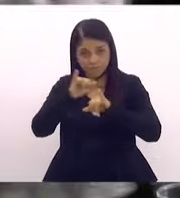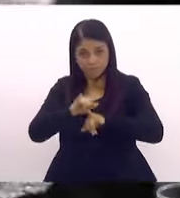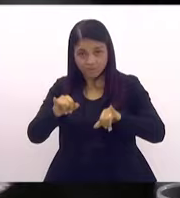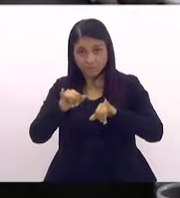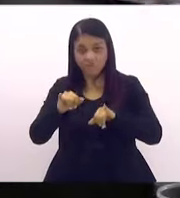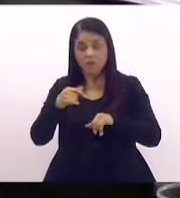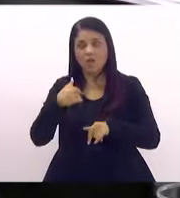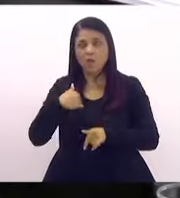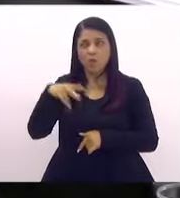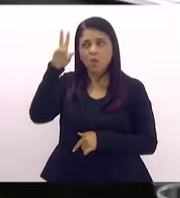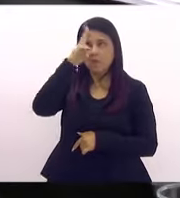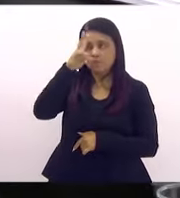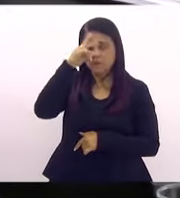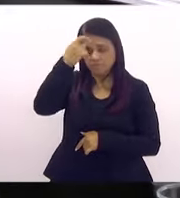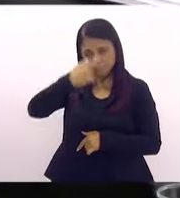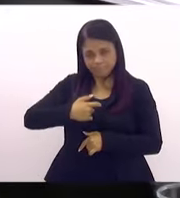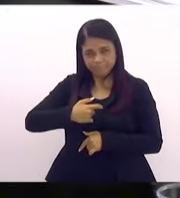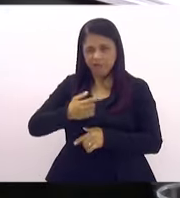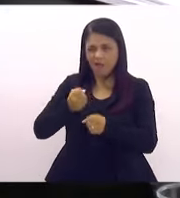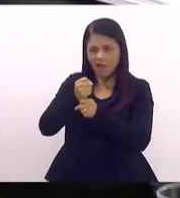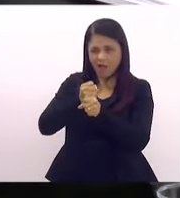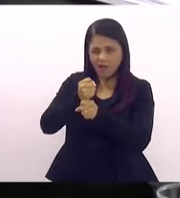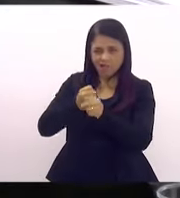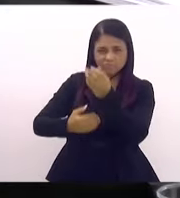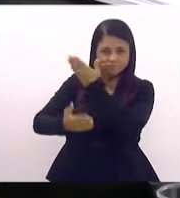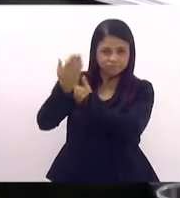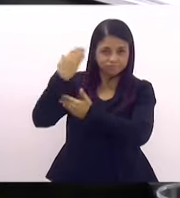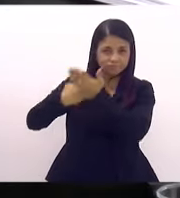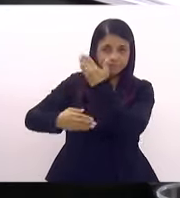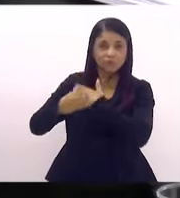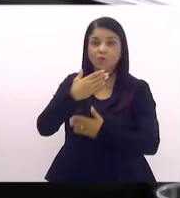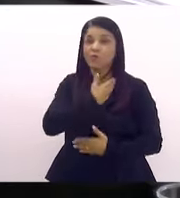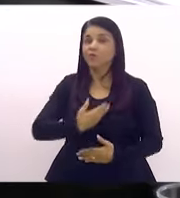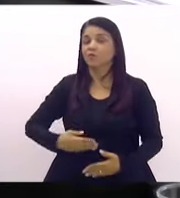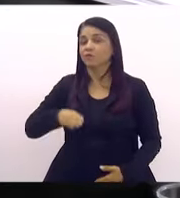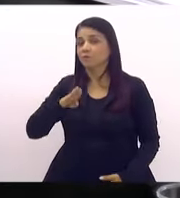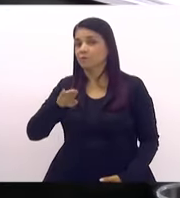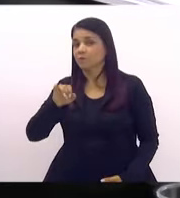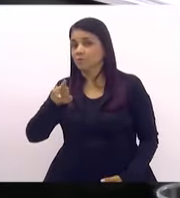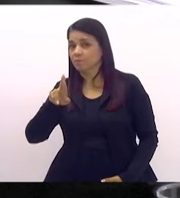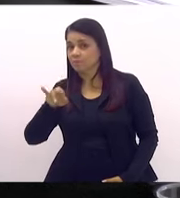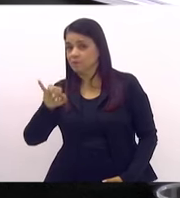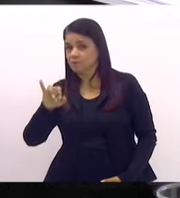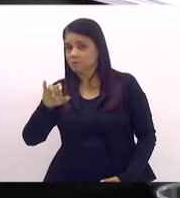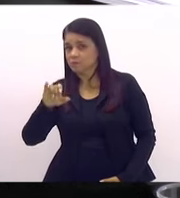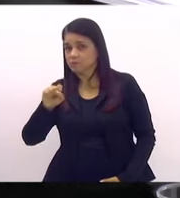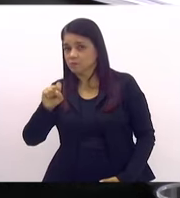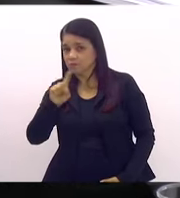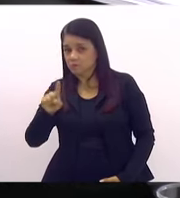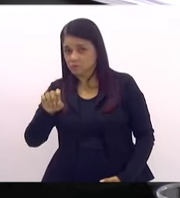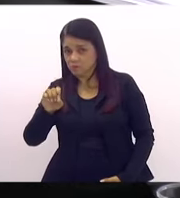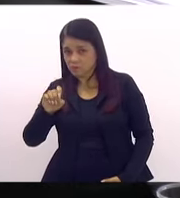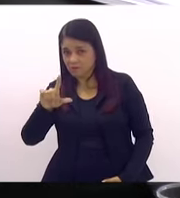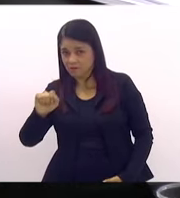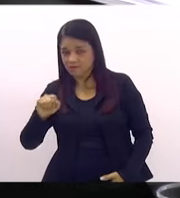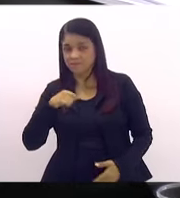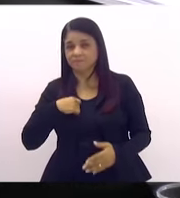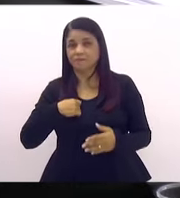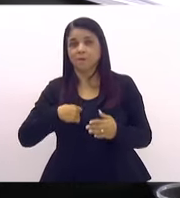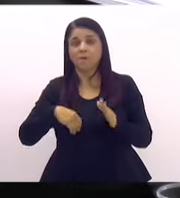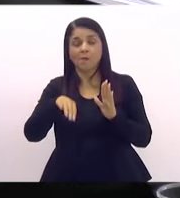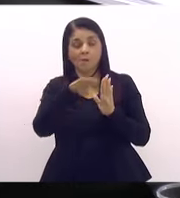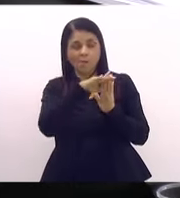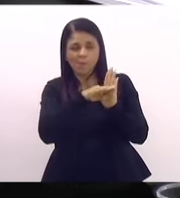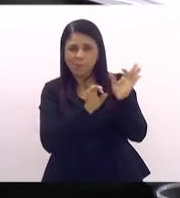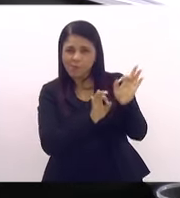eu mesmo, há muitos anos atrás, no governo Brizola, quando tinha o programa de fazer 500